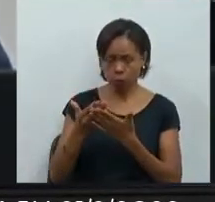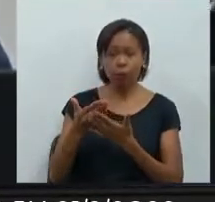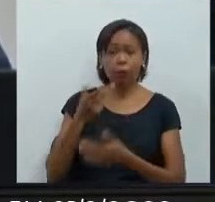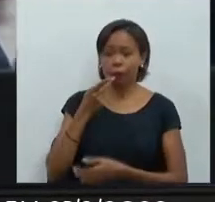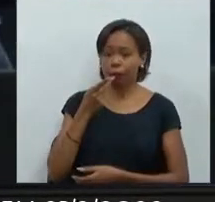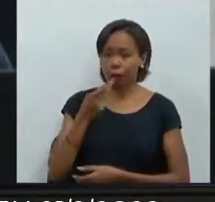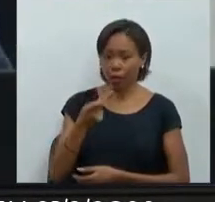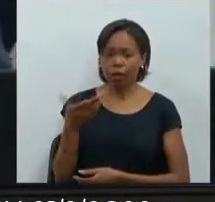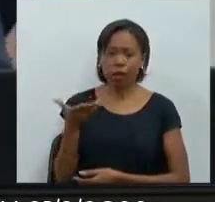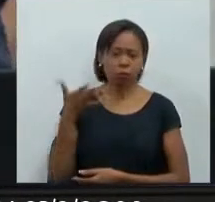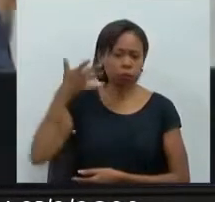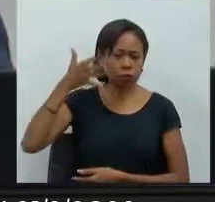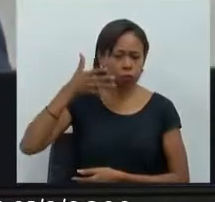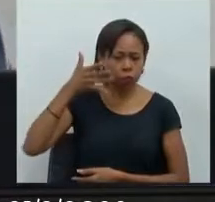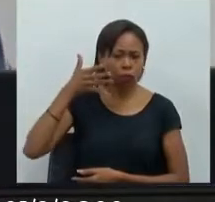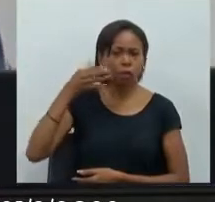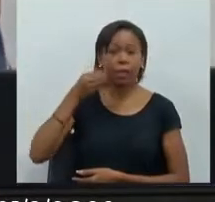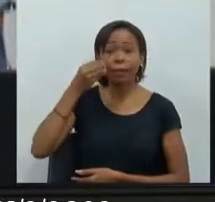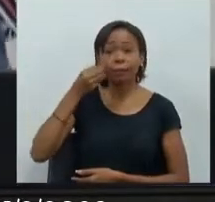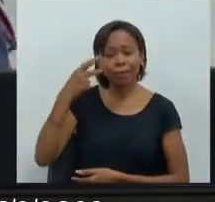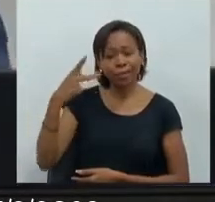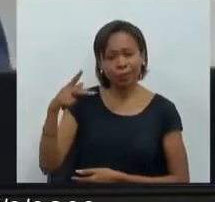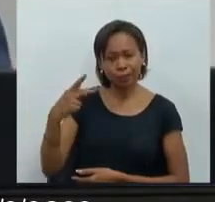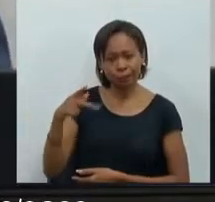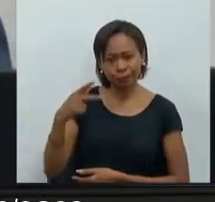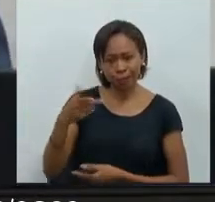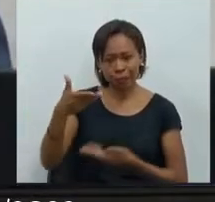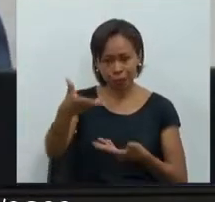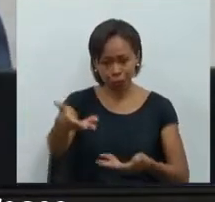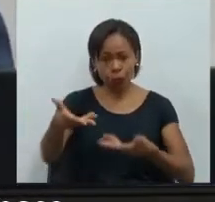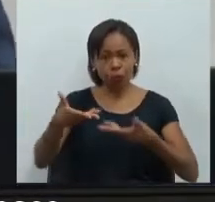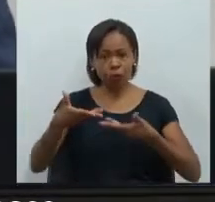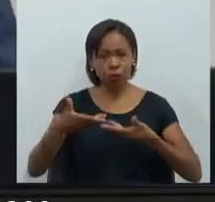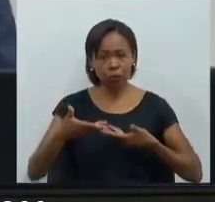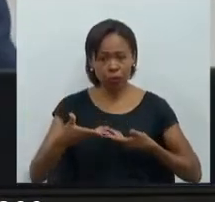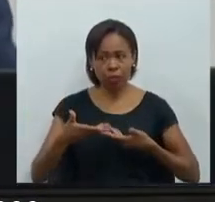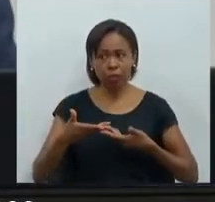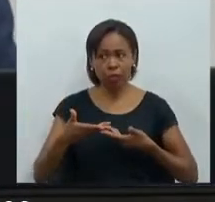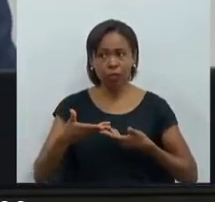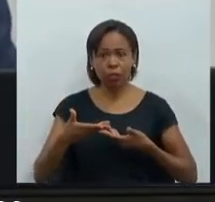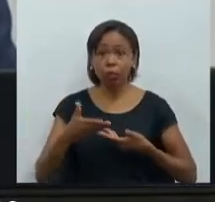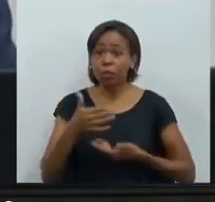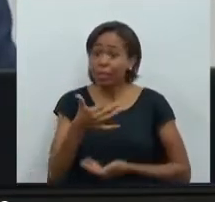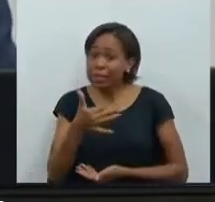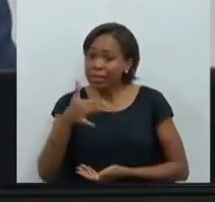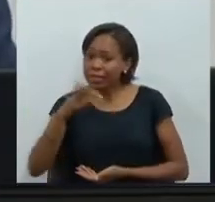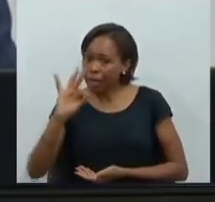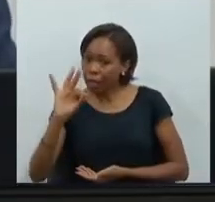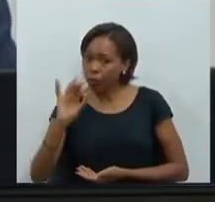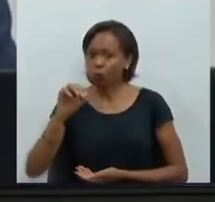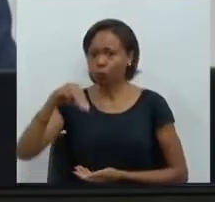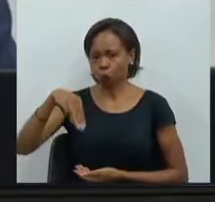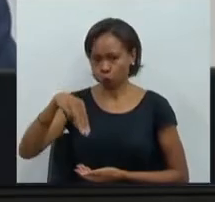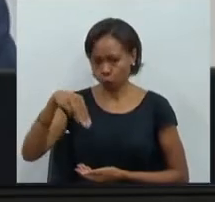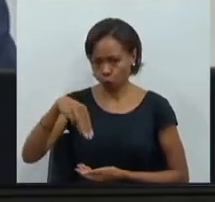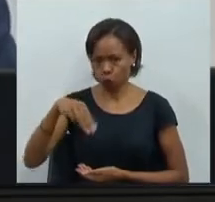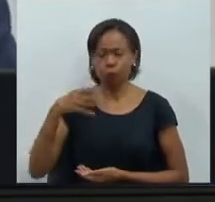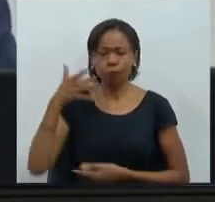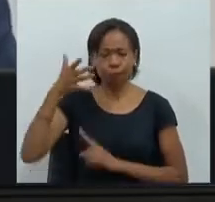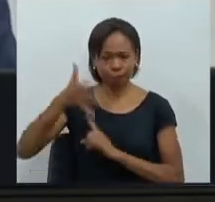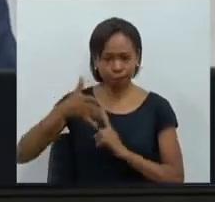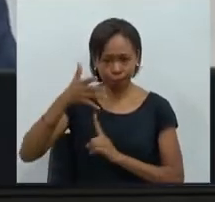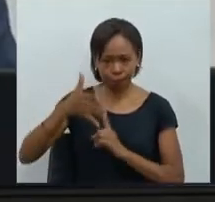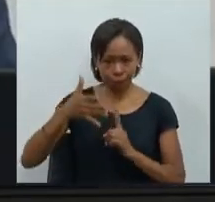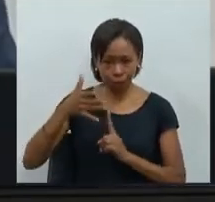sua realidade. Eu quero convidar para estar conosco nesse momento. Aviso que são 10 minutos. Quando a campainha tocar, é que